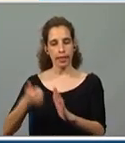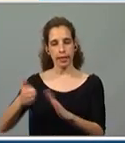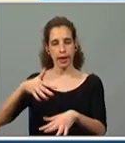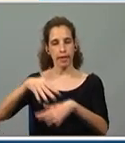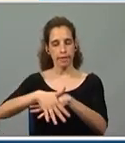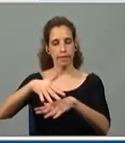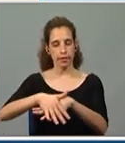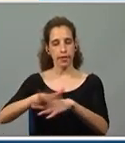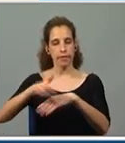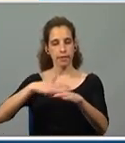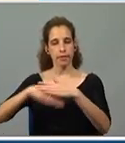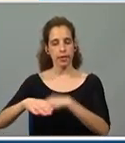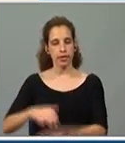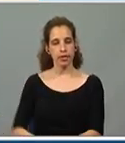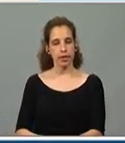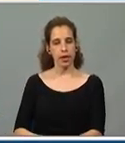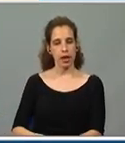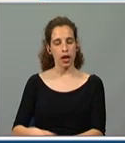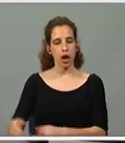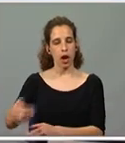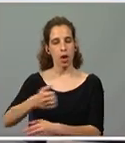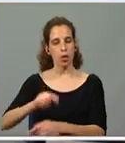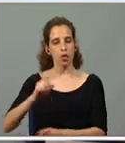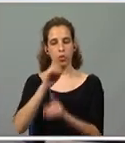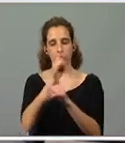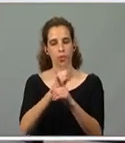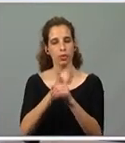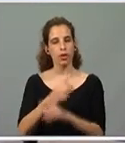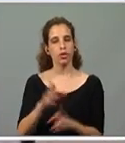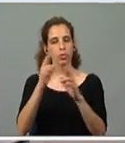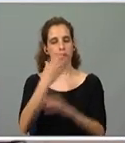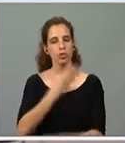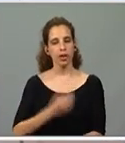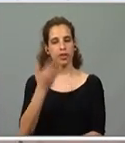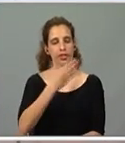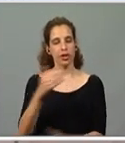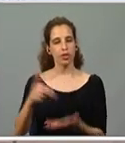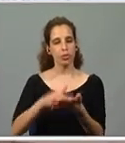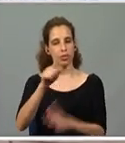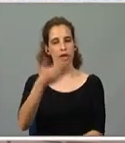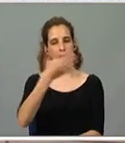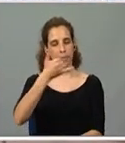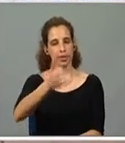filtros e fazerem a compostagem com o mesmo. Espero que tenham gostado desta aula. Conto convosco no próximo bloco.